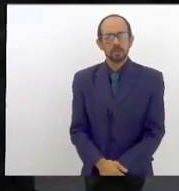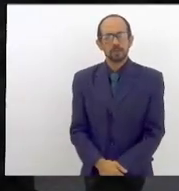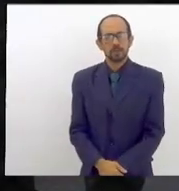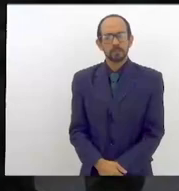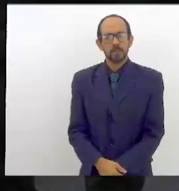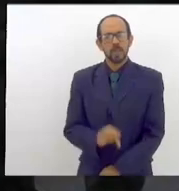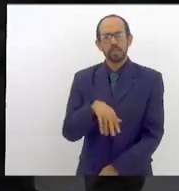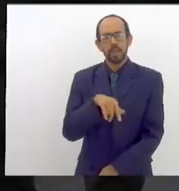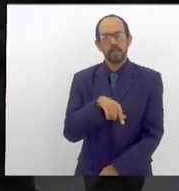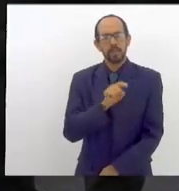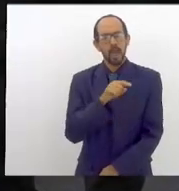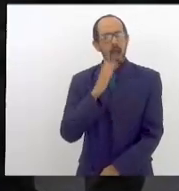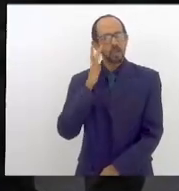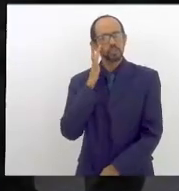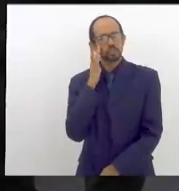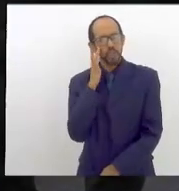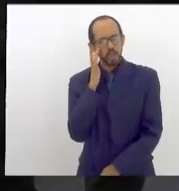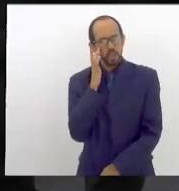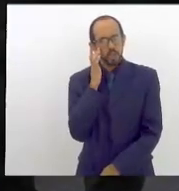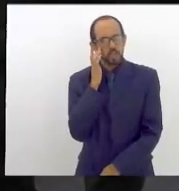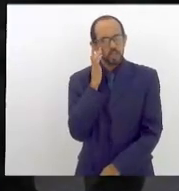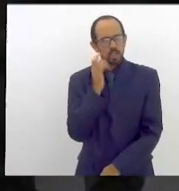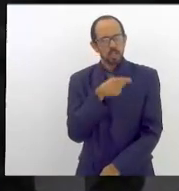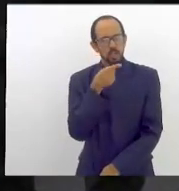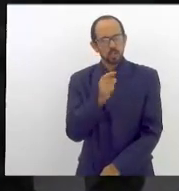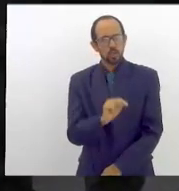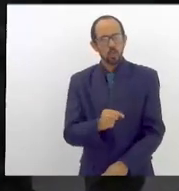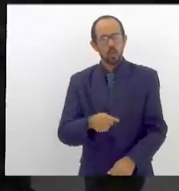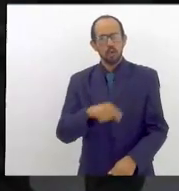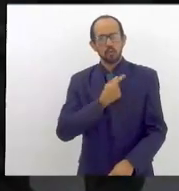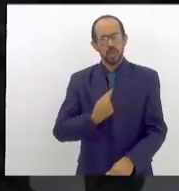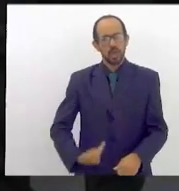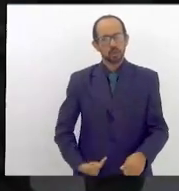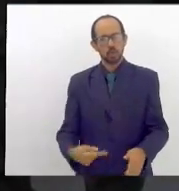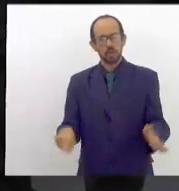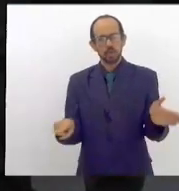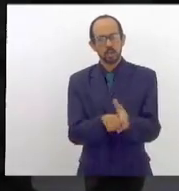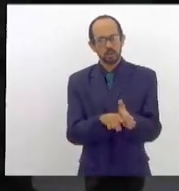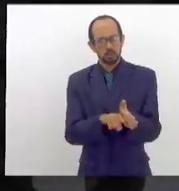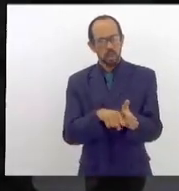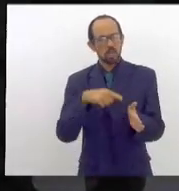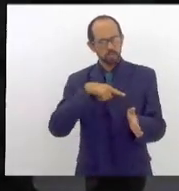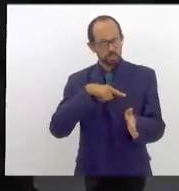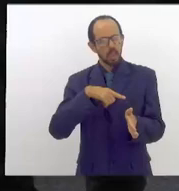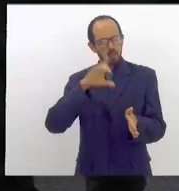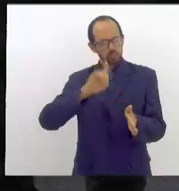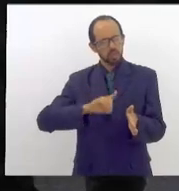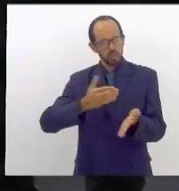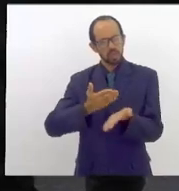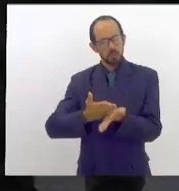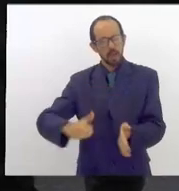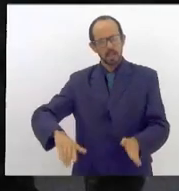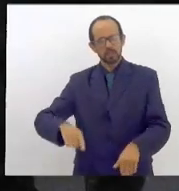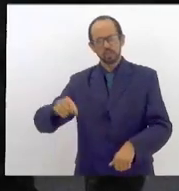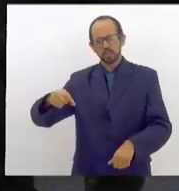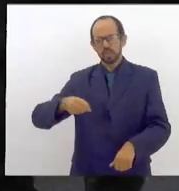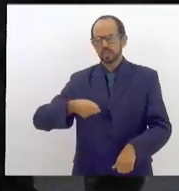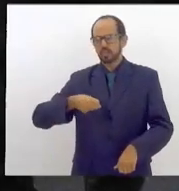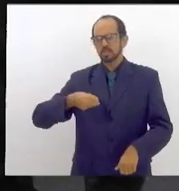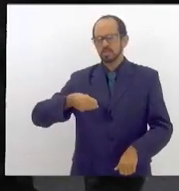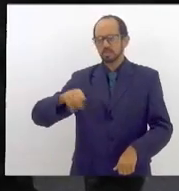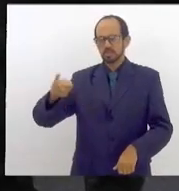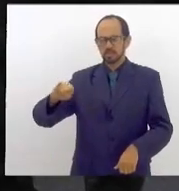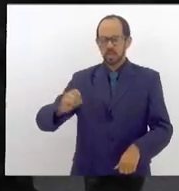achar que o deputado que o governador esteja inadimplente tem direito de a parte quem achar que o governador está inadimplente